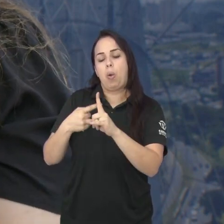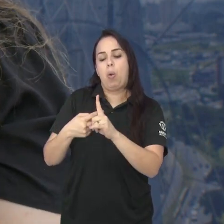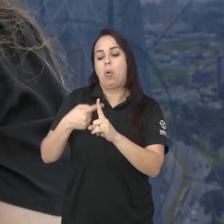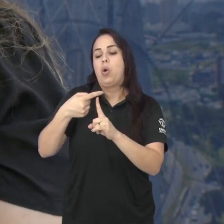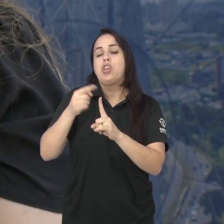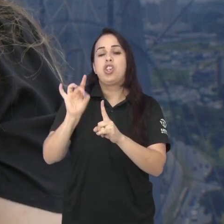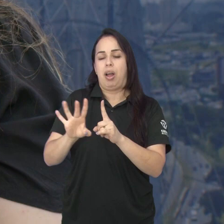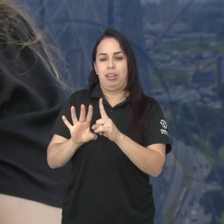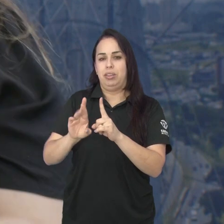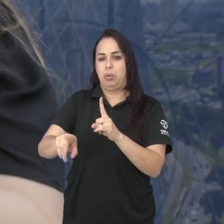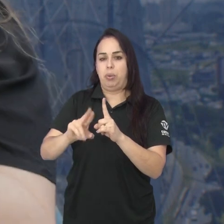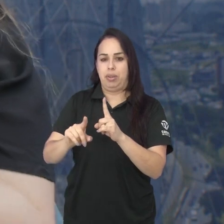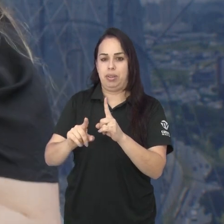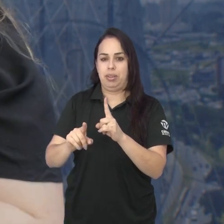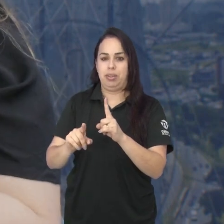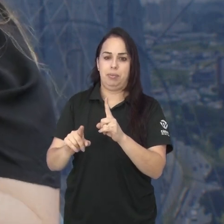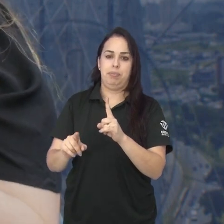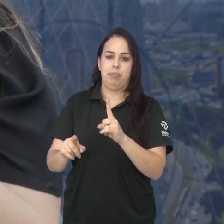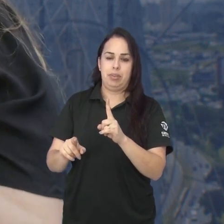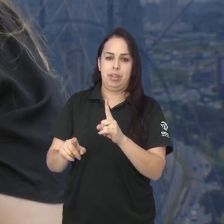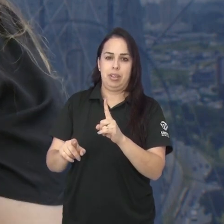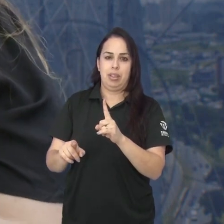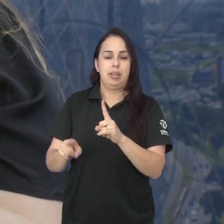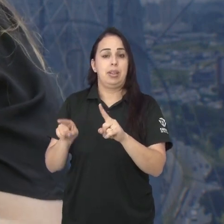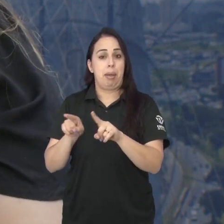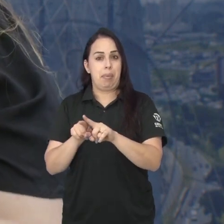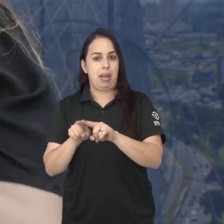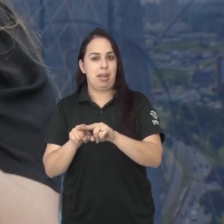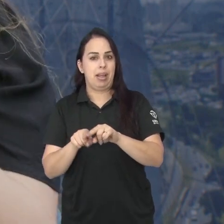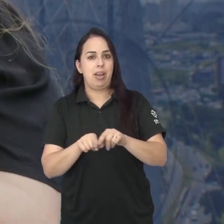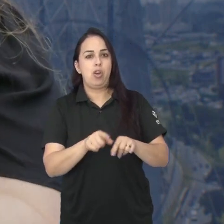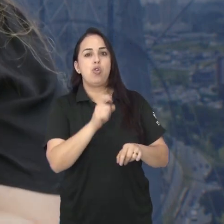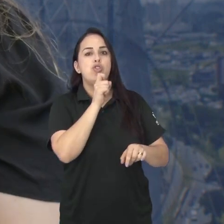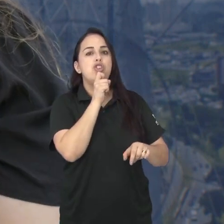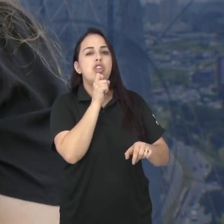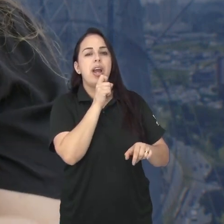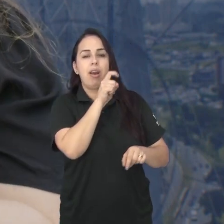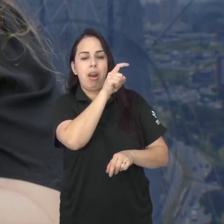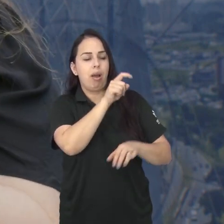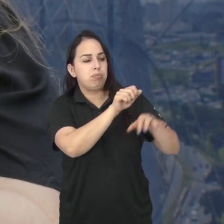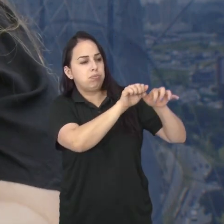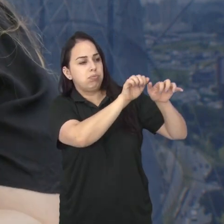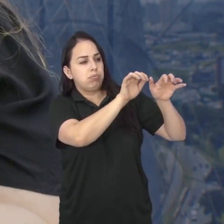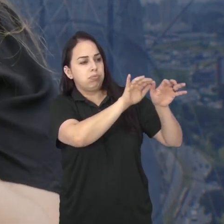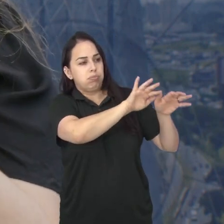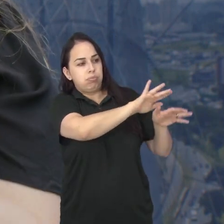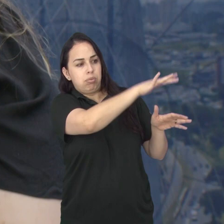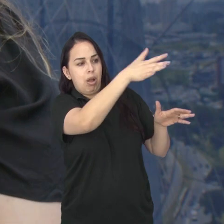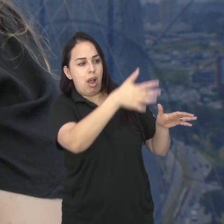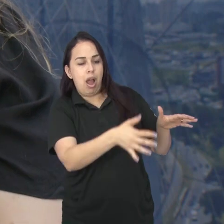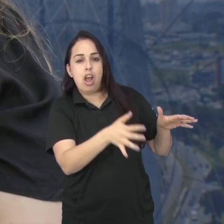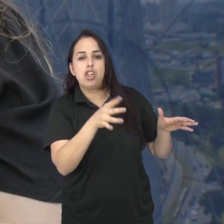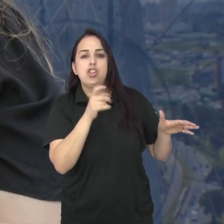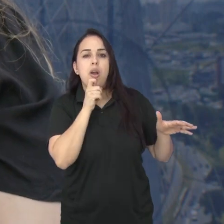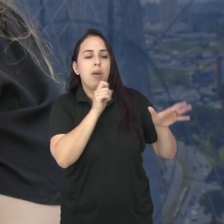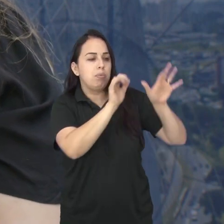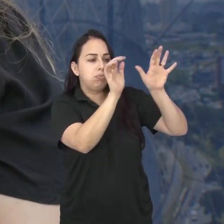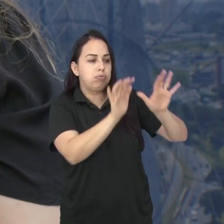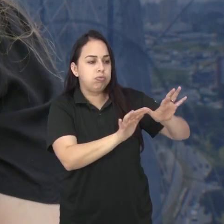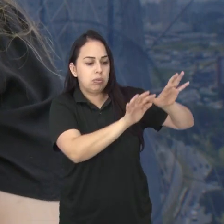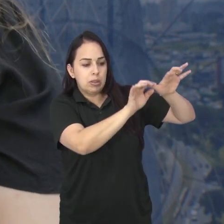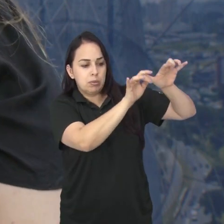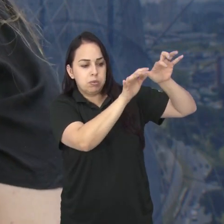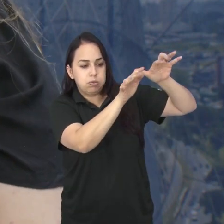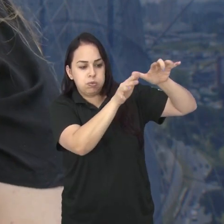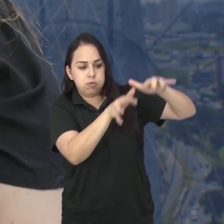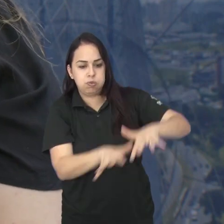minha temperatura, as minhas geleiras começam a derreter, e aí eu aumento a minha quantidade de água no